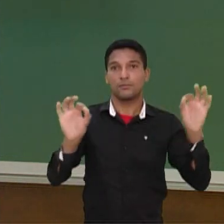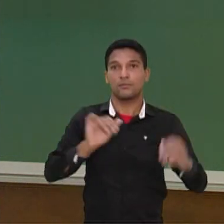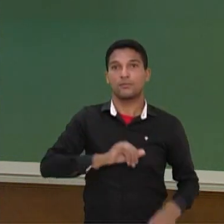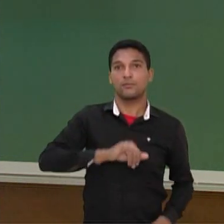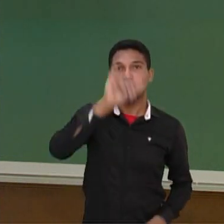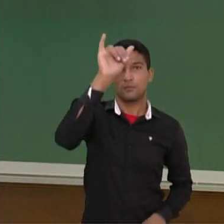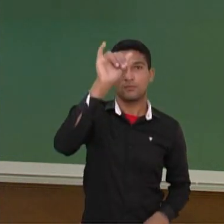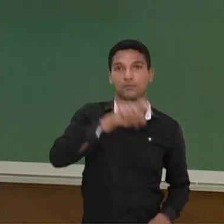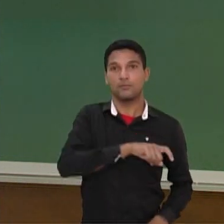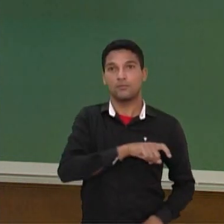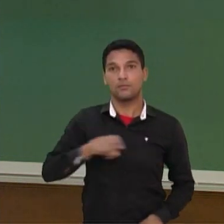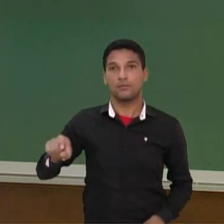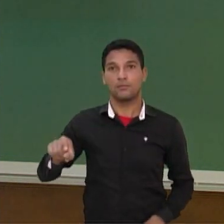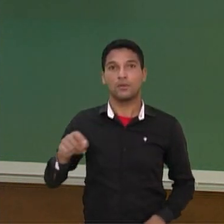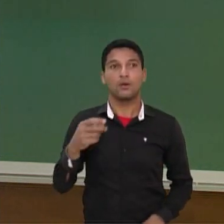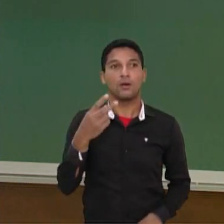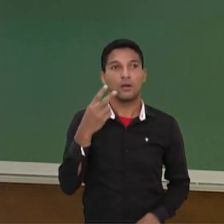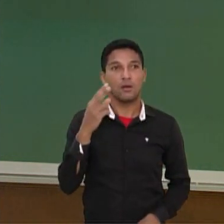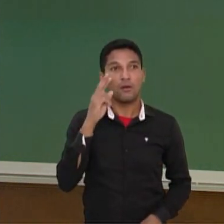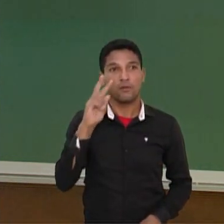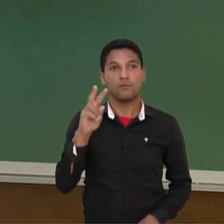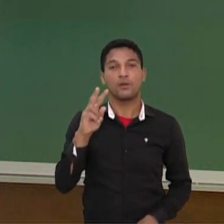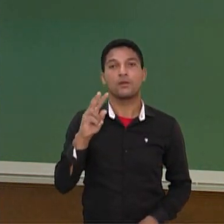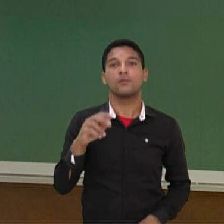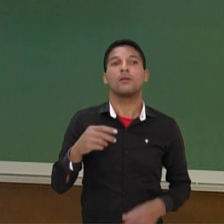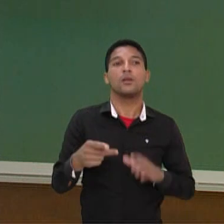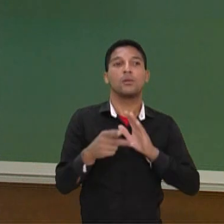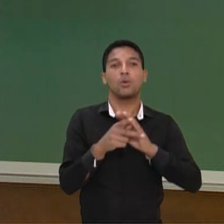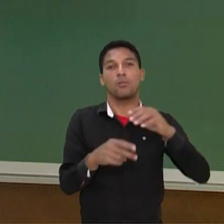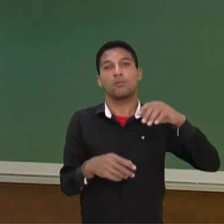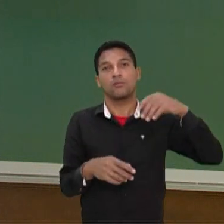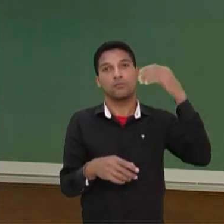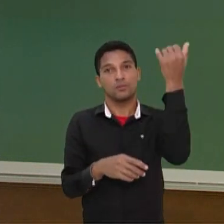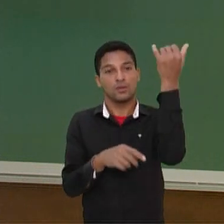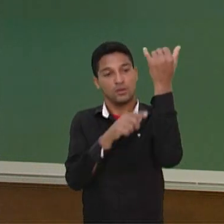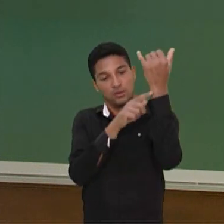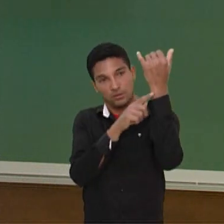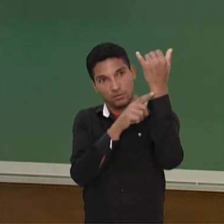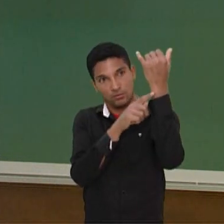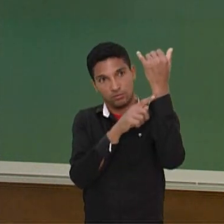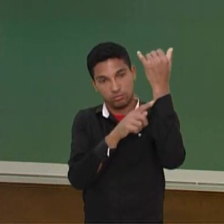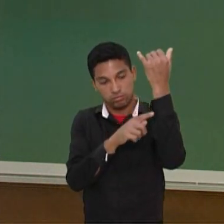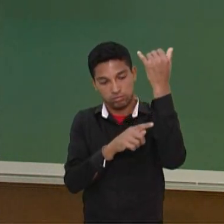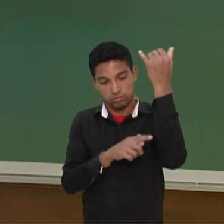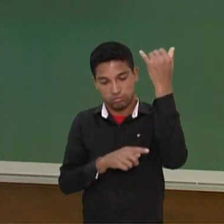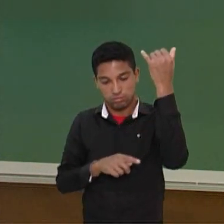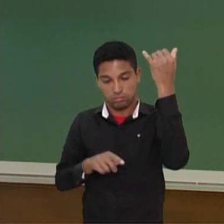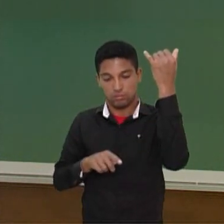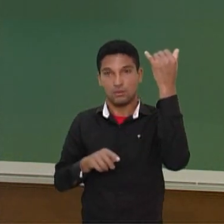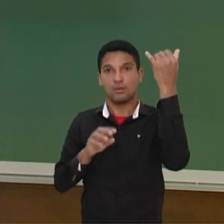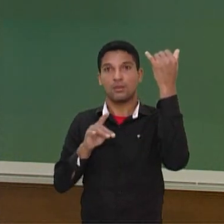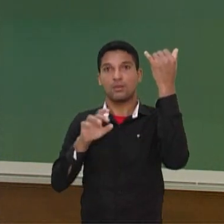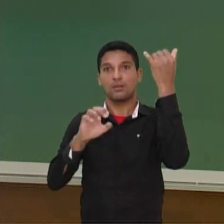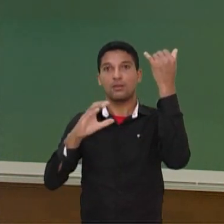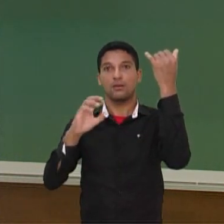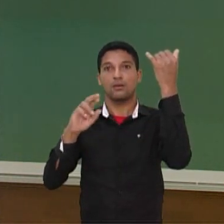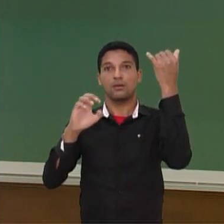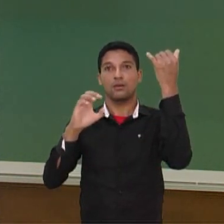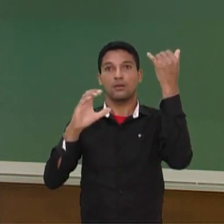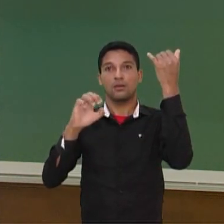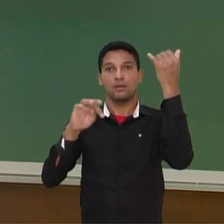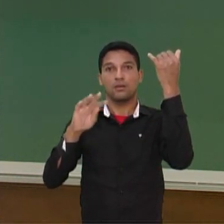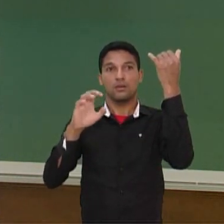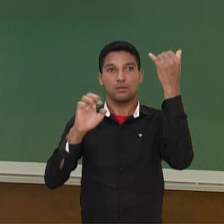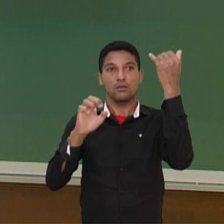para cima, o gráfico ele é decrescente até chegar no vértice. A partir do vértice ele é crescente, ele volta a subir,